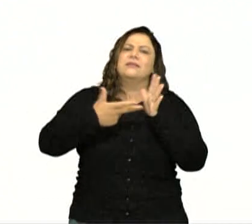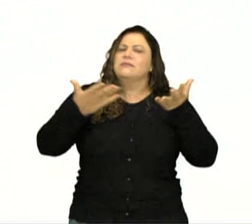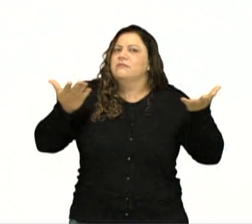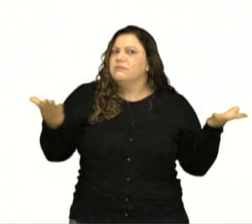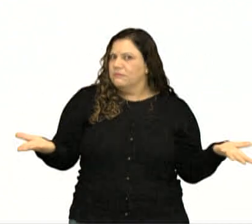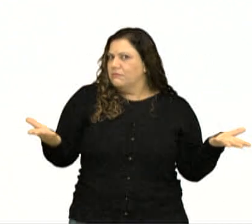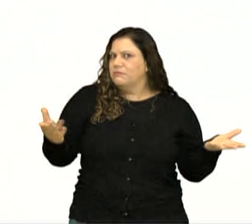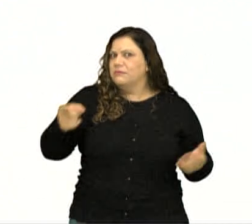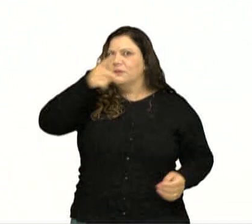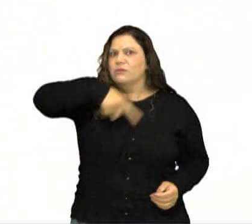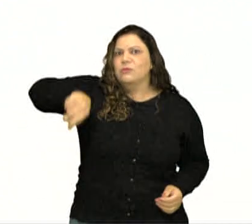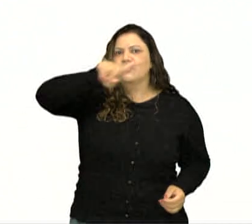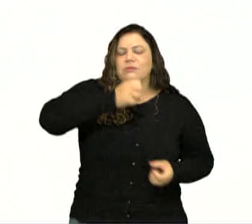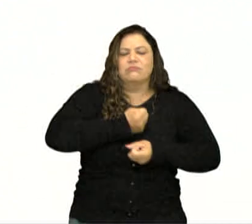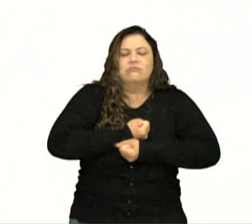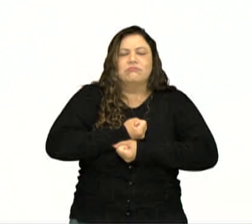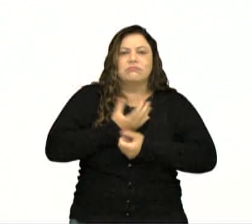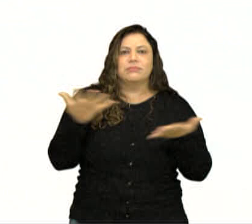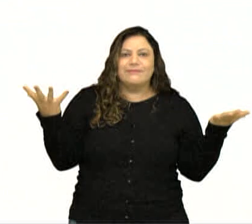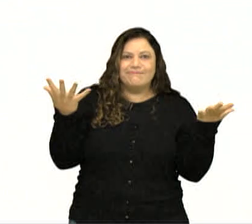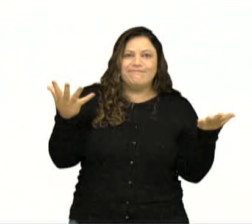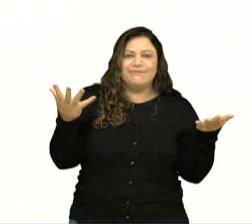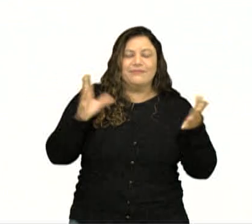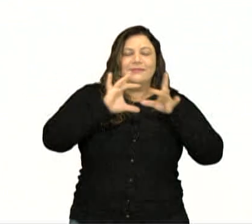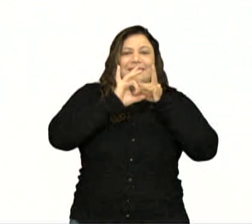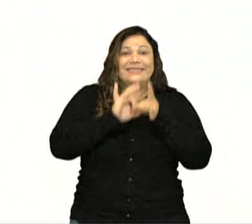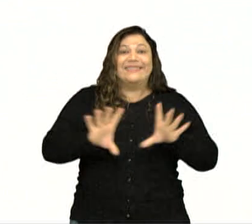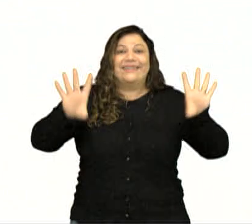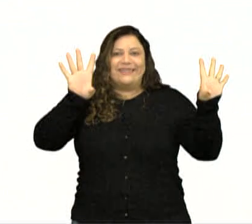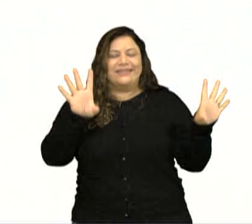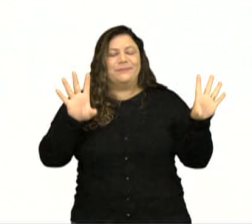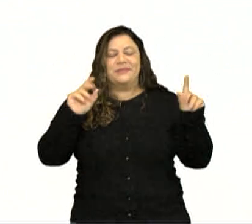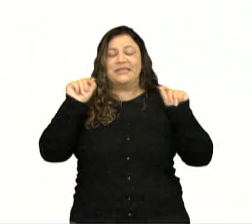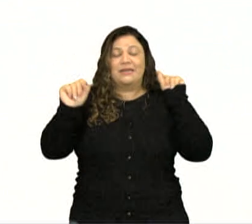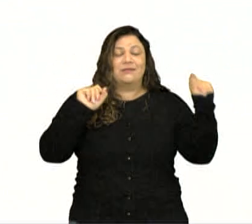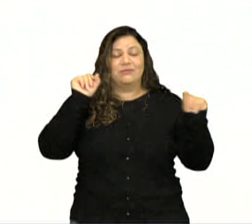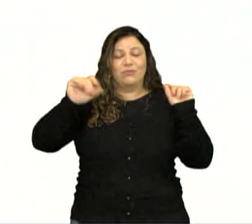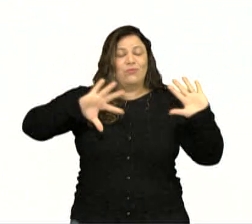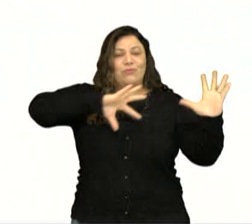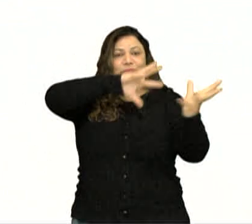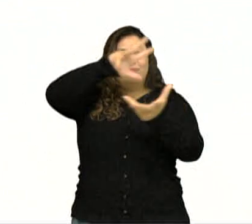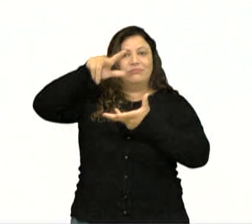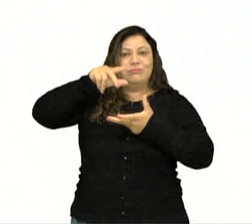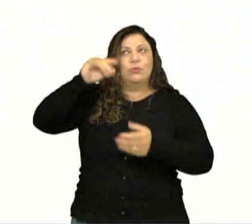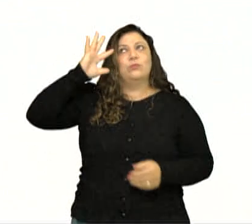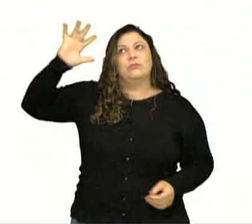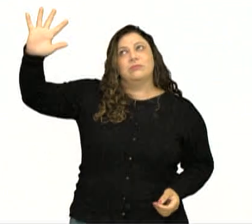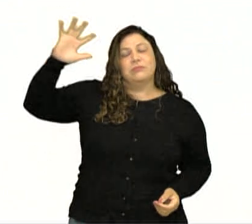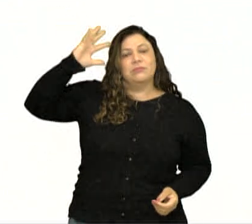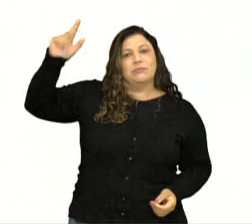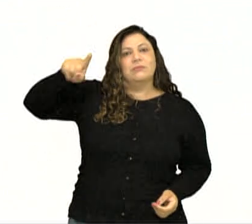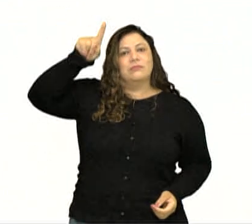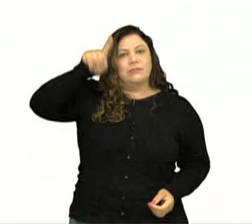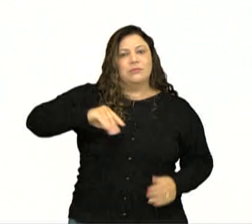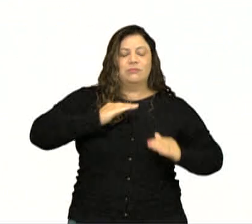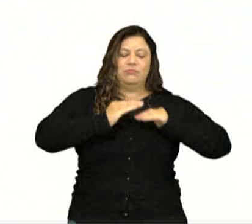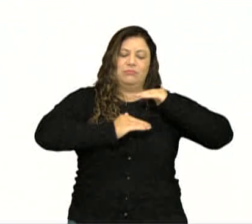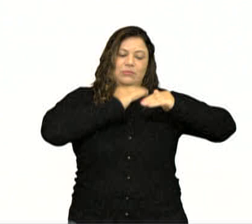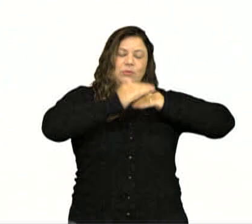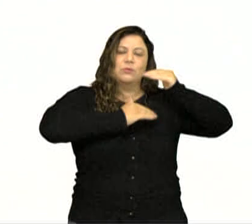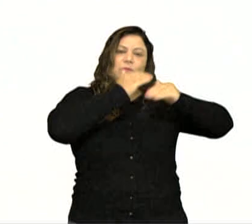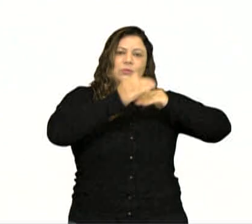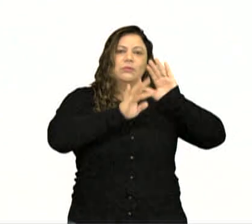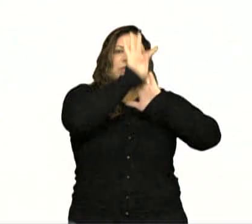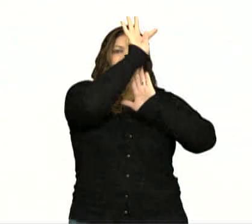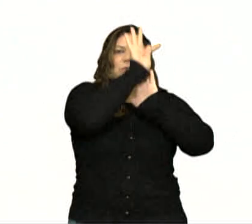vocês conseguem expressar essa liberdade? Como a liberdade se expressa no mundo? Reflitam sobre isso, construam aí um